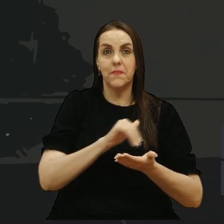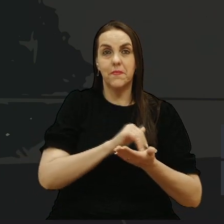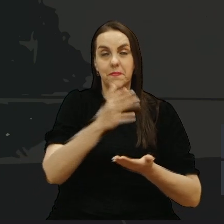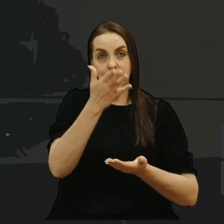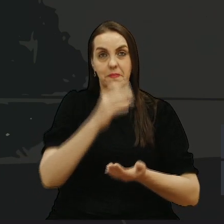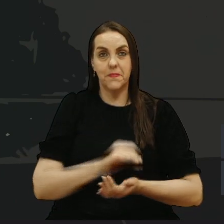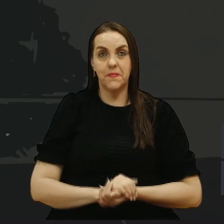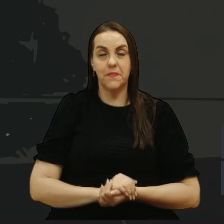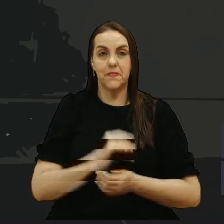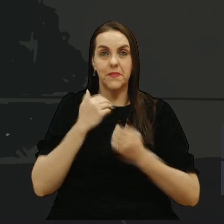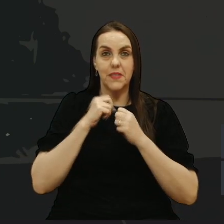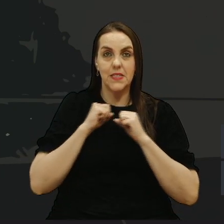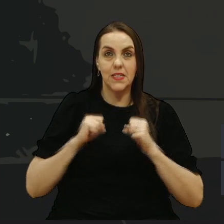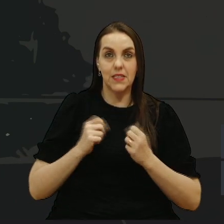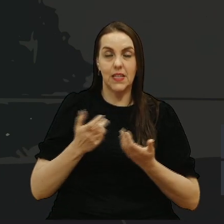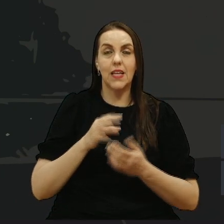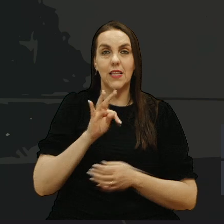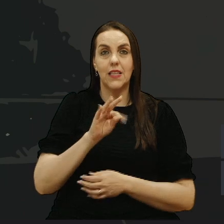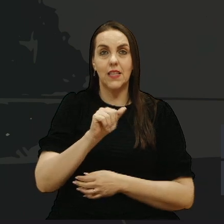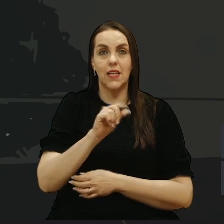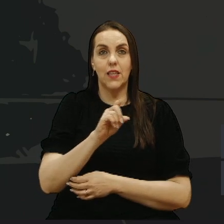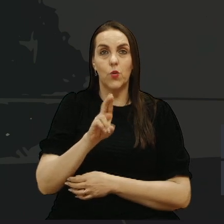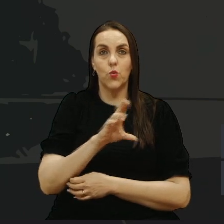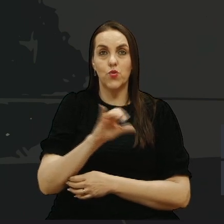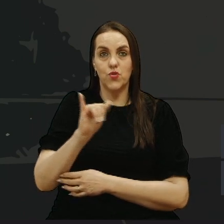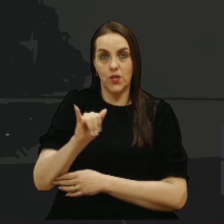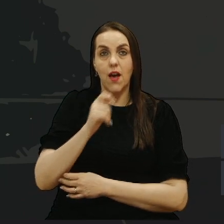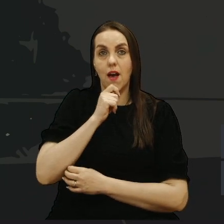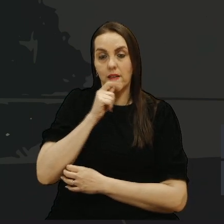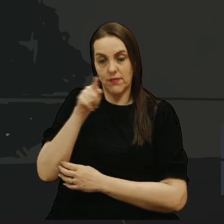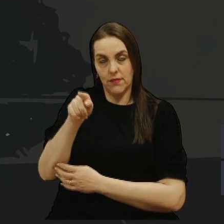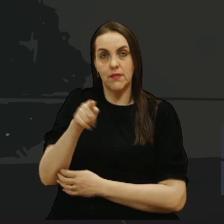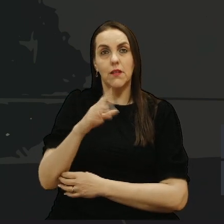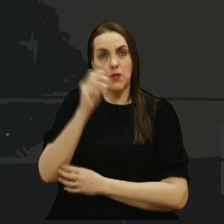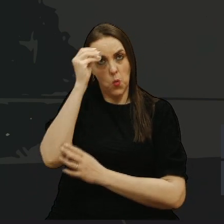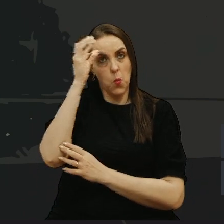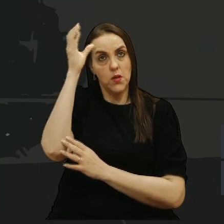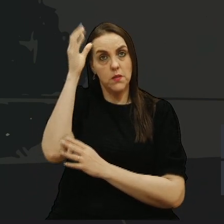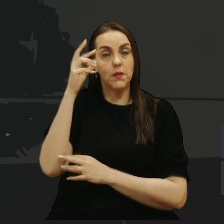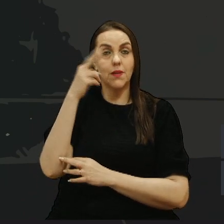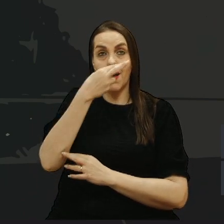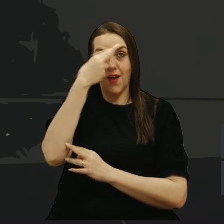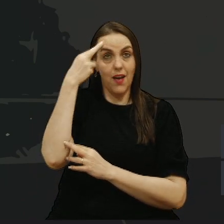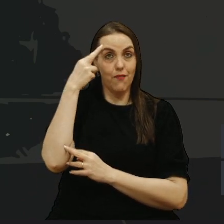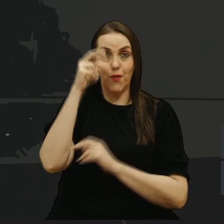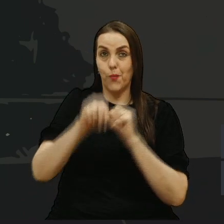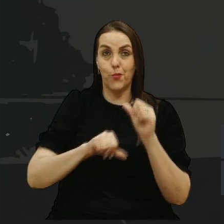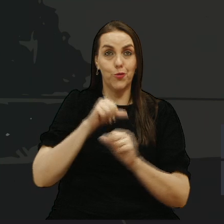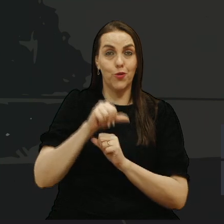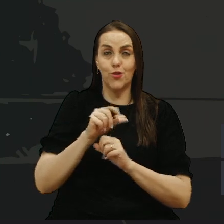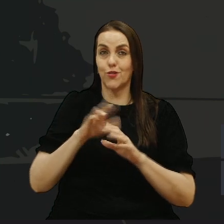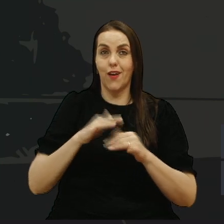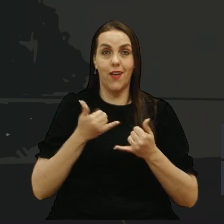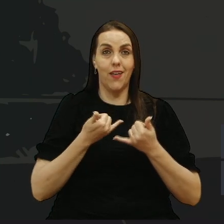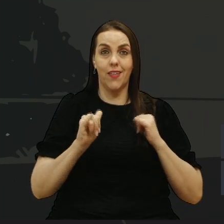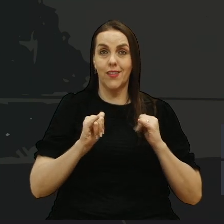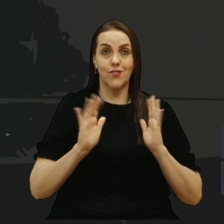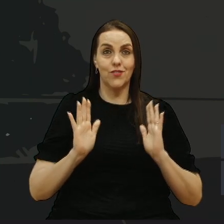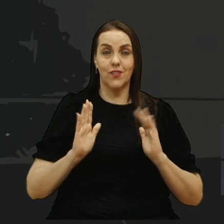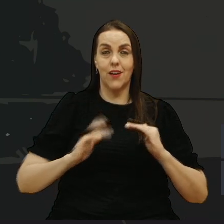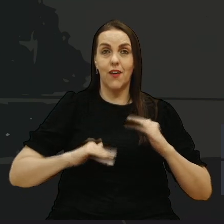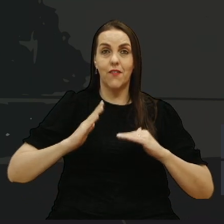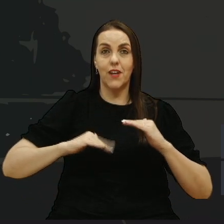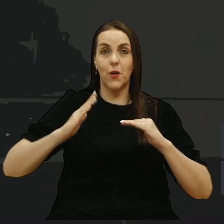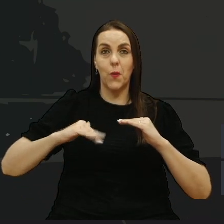Tadeucci ainda está lá, tem muito conhecimento, mas o Rafael Bueno mudou só com a frequência, com a energia, que muita gente não acredita nisso, eu